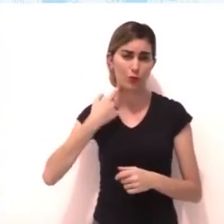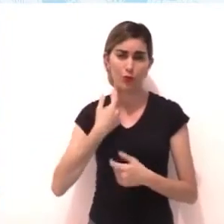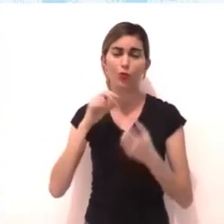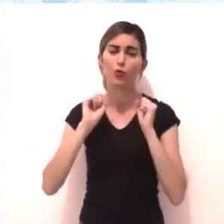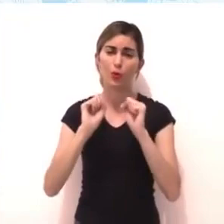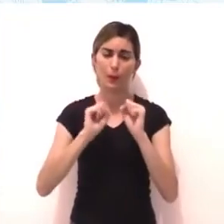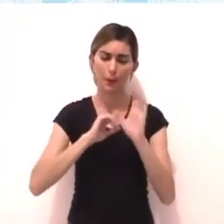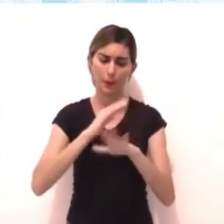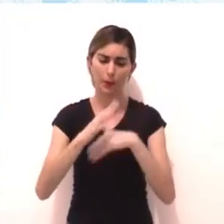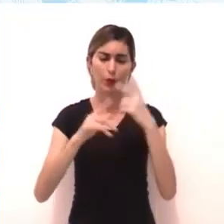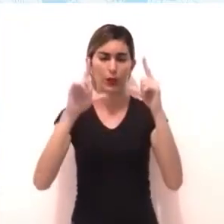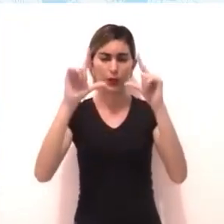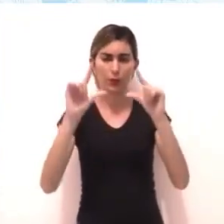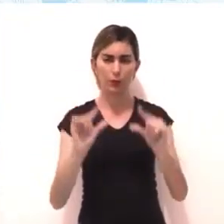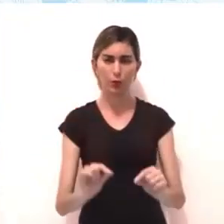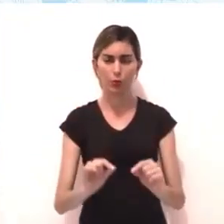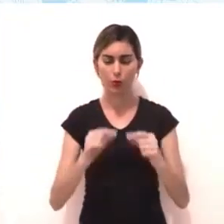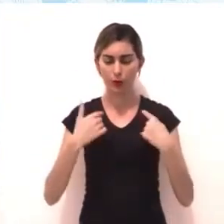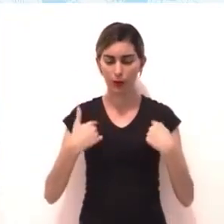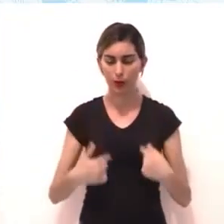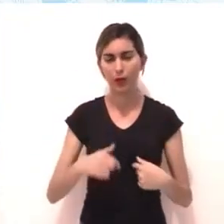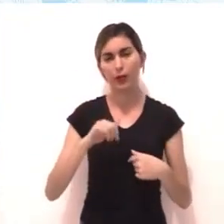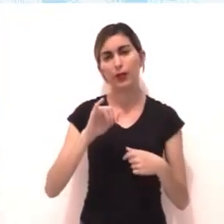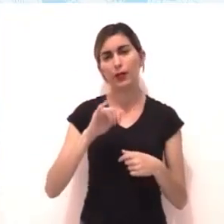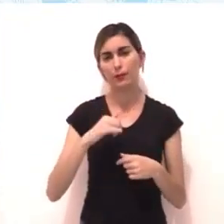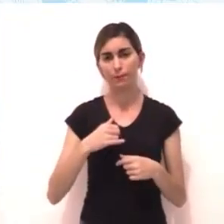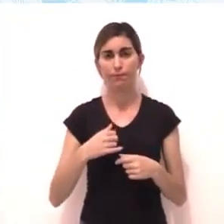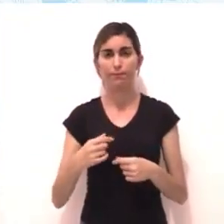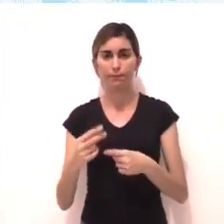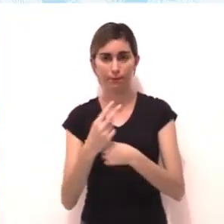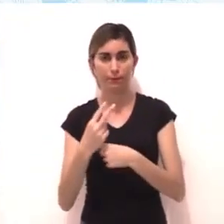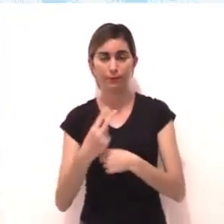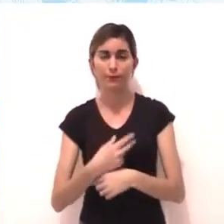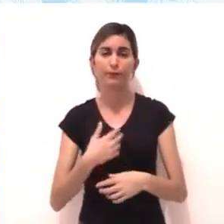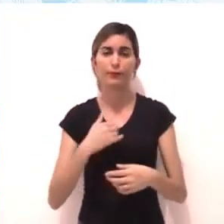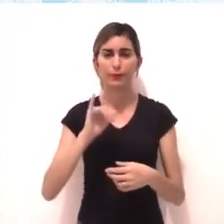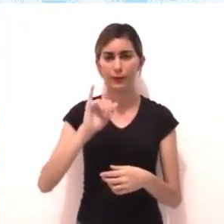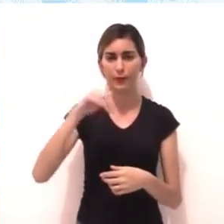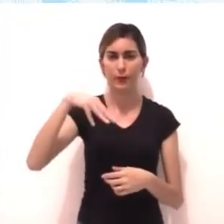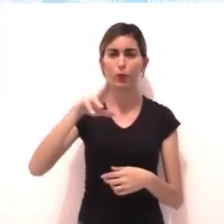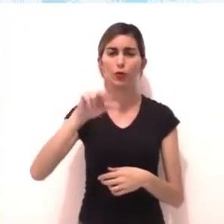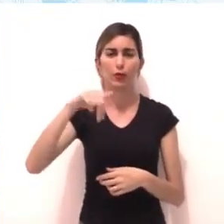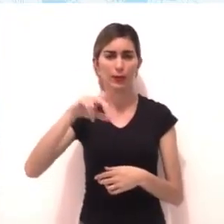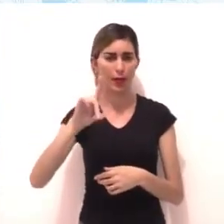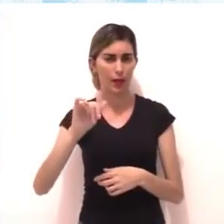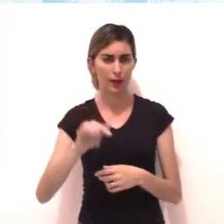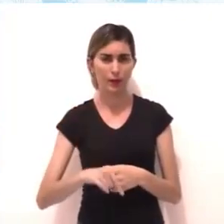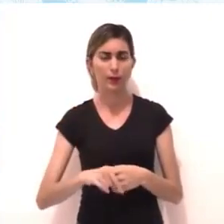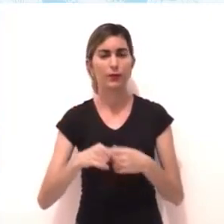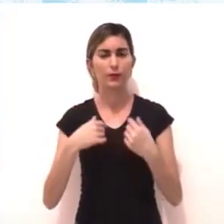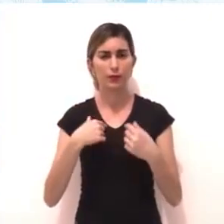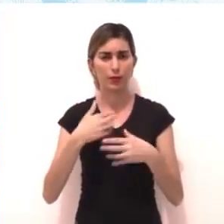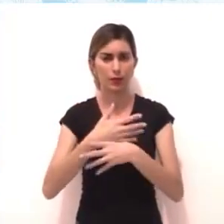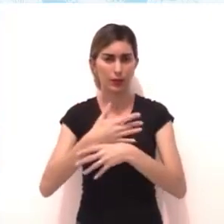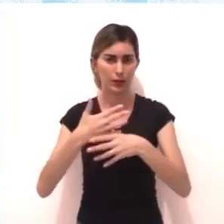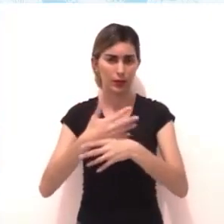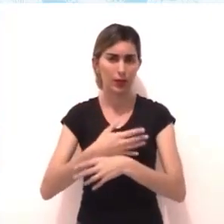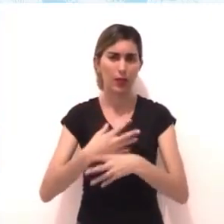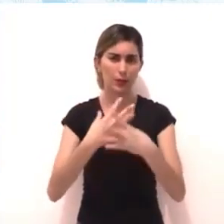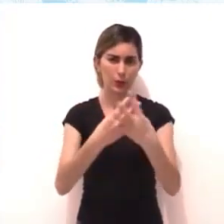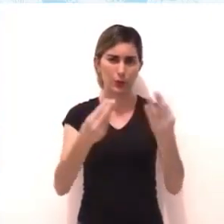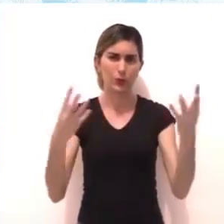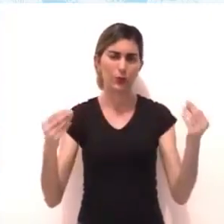pode diminuir a imunidade das pessoas. Então, se você vive numa cidade que tem